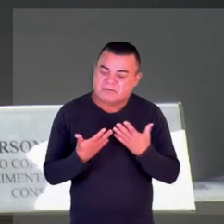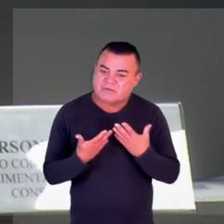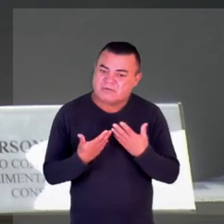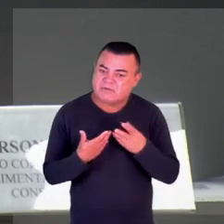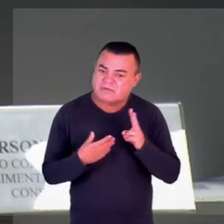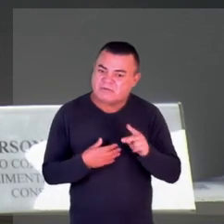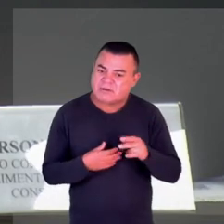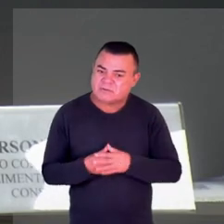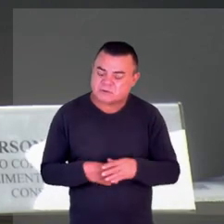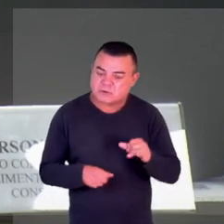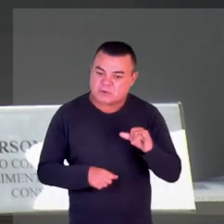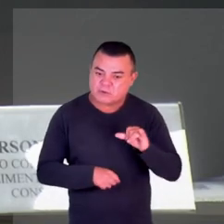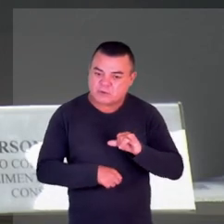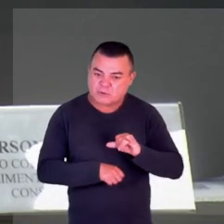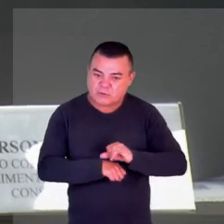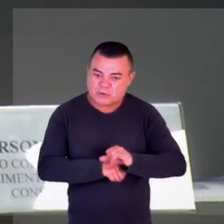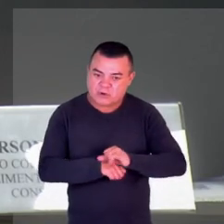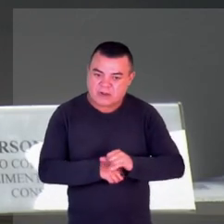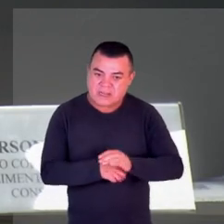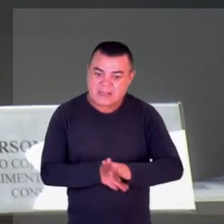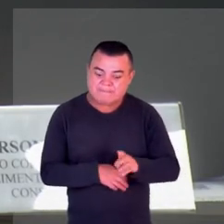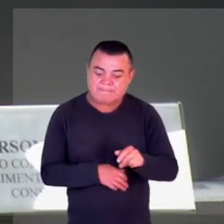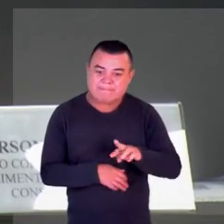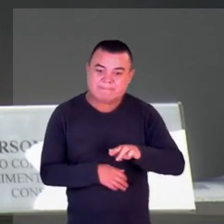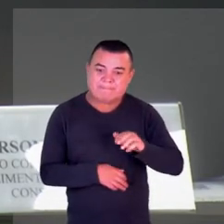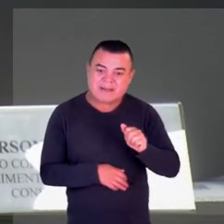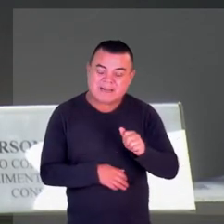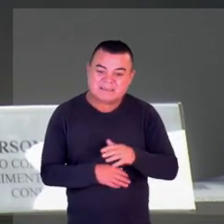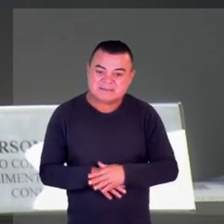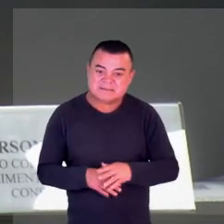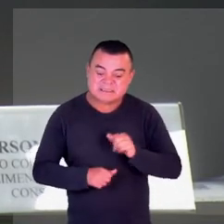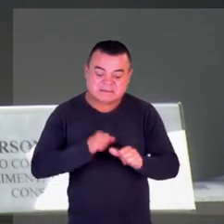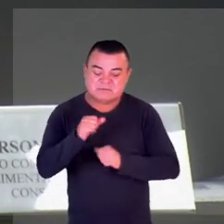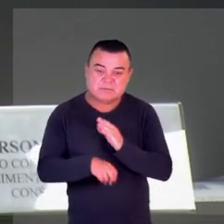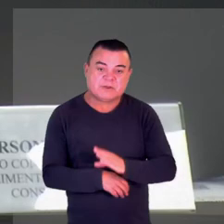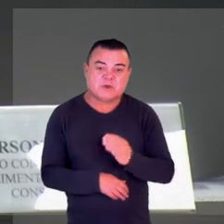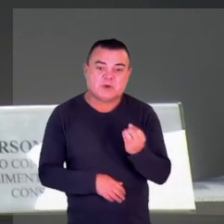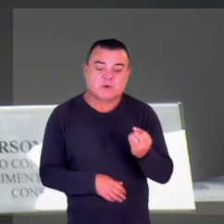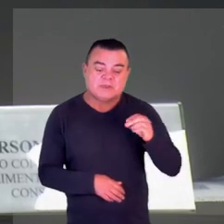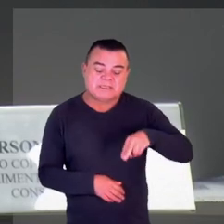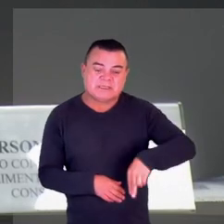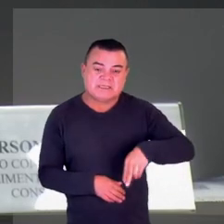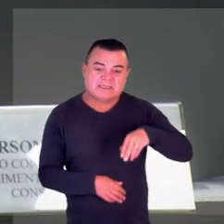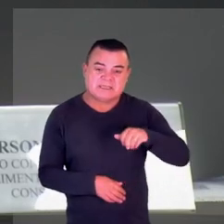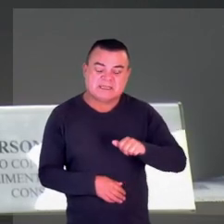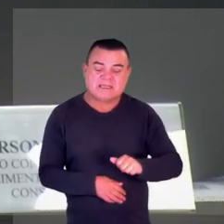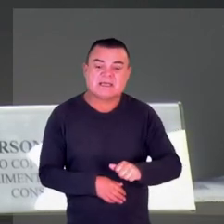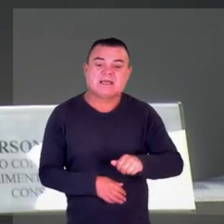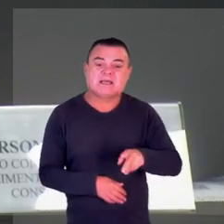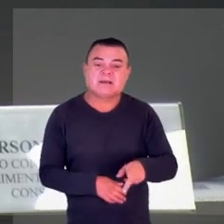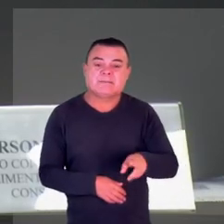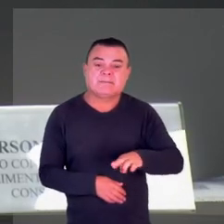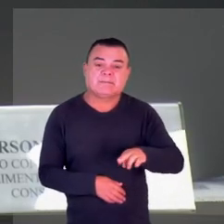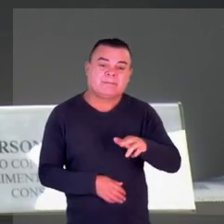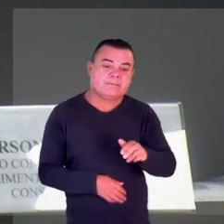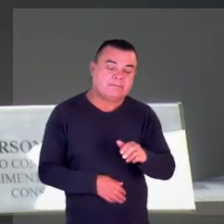mas falando sério no sentido que a gente tem que dar para essa estratégia da alimentação né porque ou a